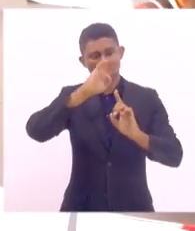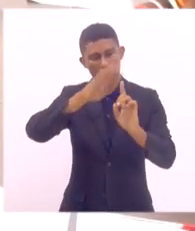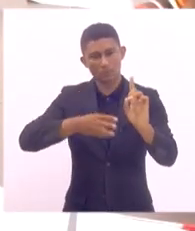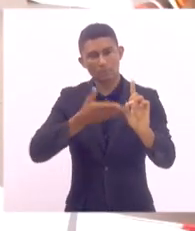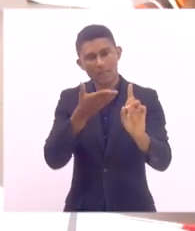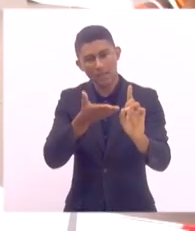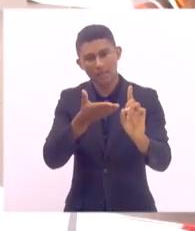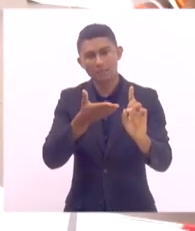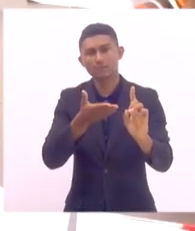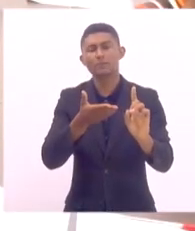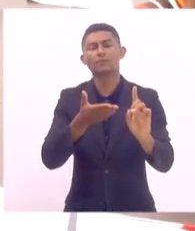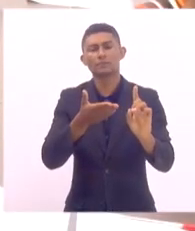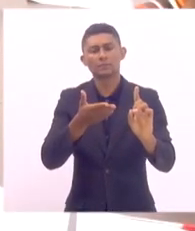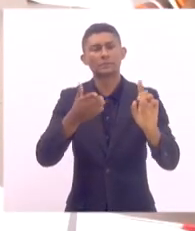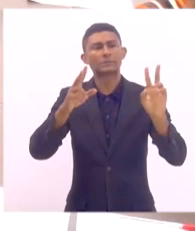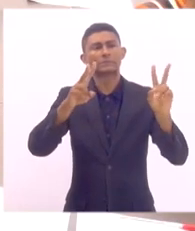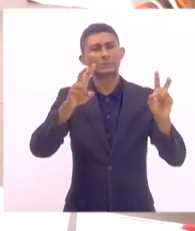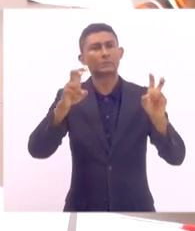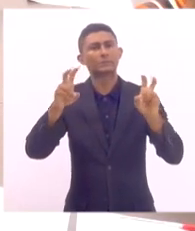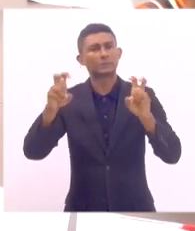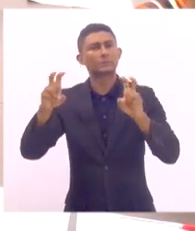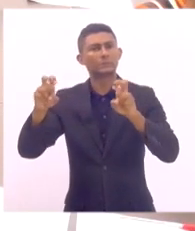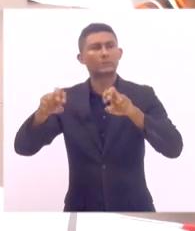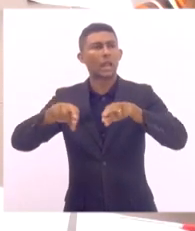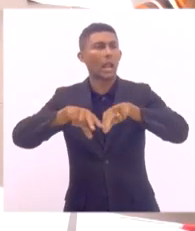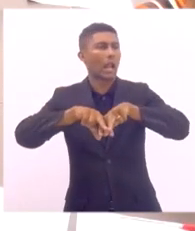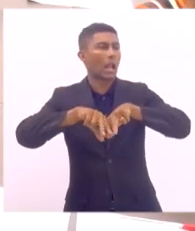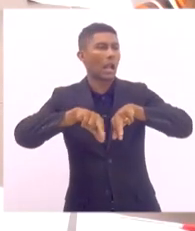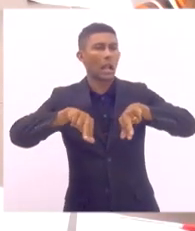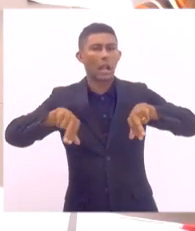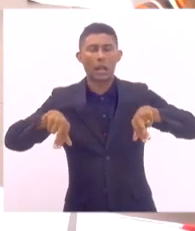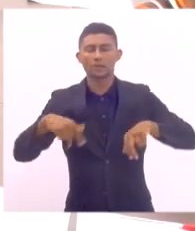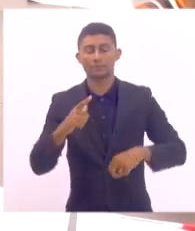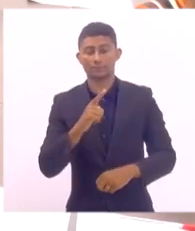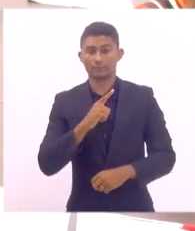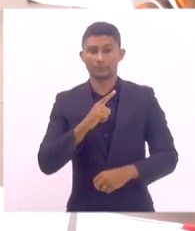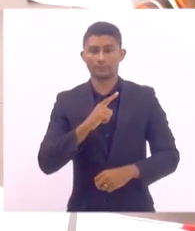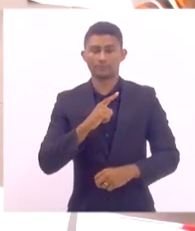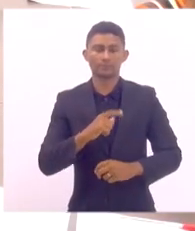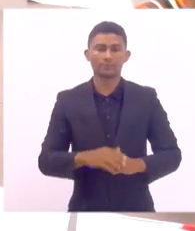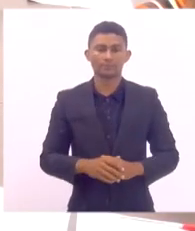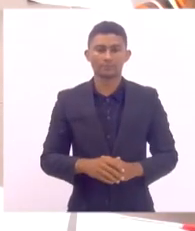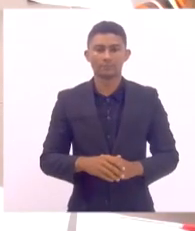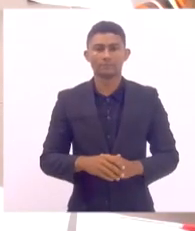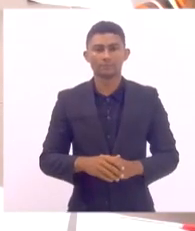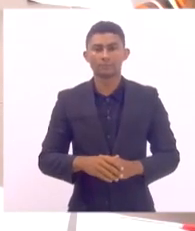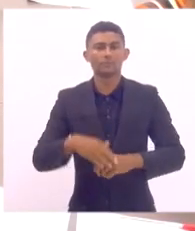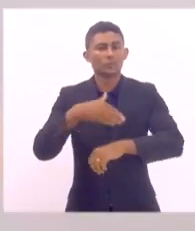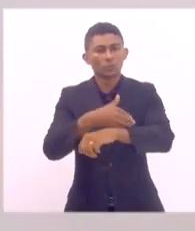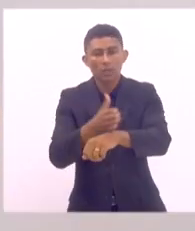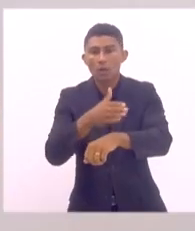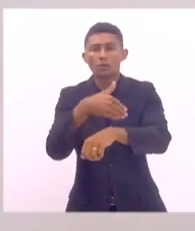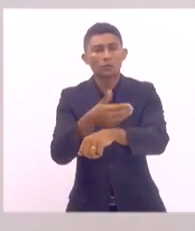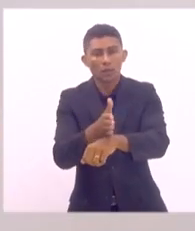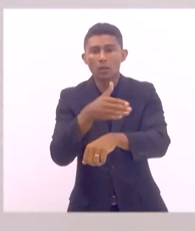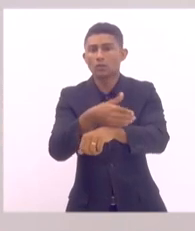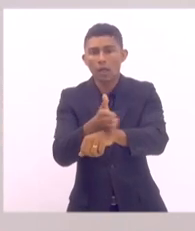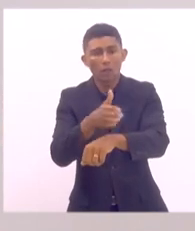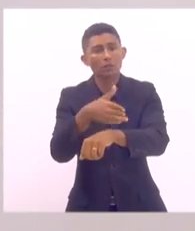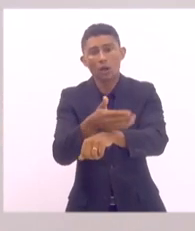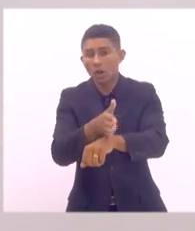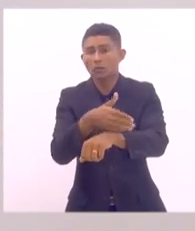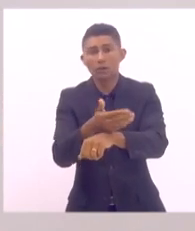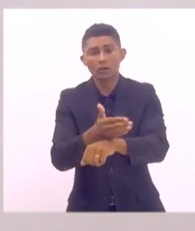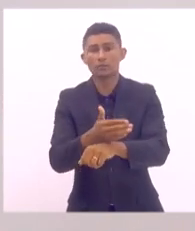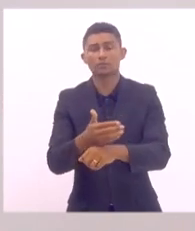se criou vários títulos aqui. Tem títulos a dar com porrete. E toda hora tem mais um entrando, toda hora. Então